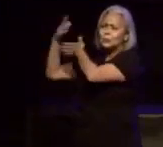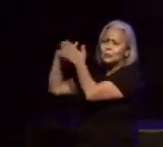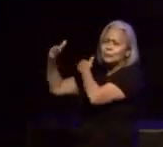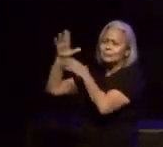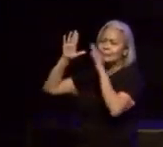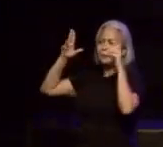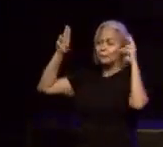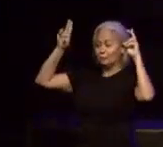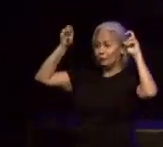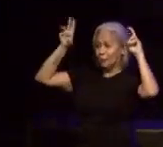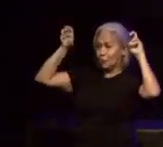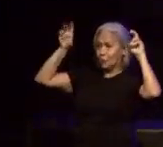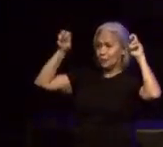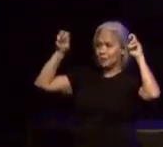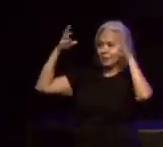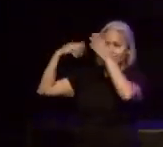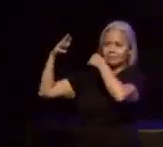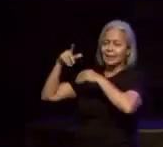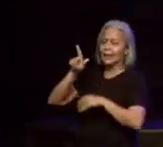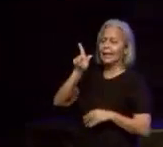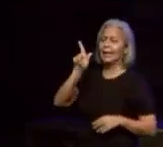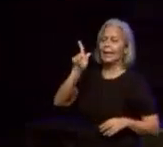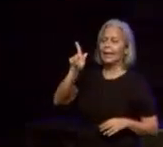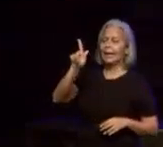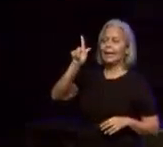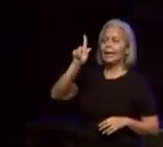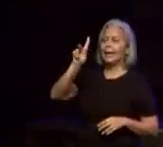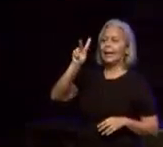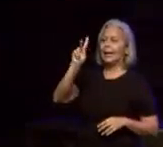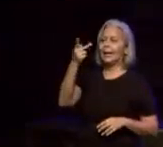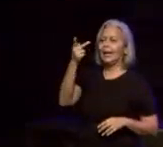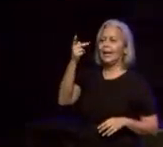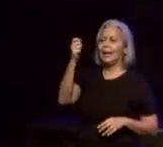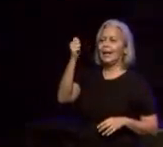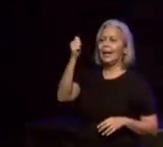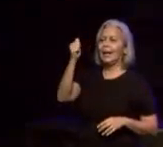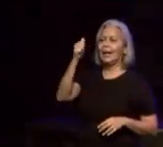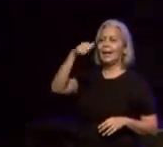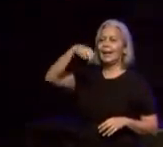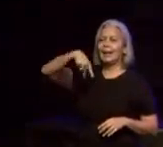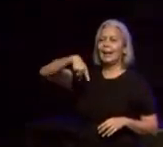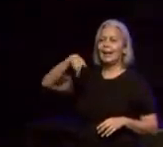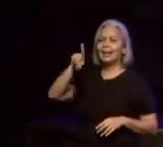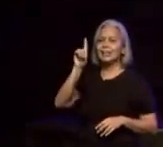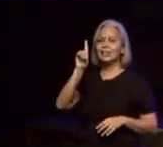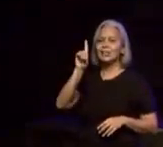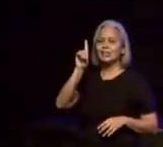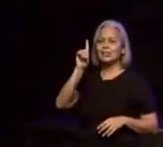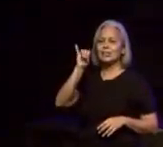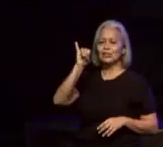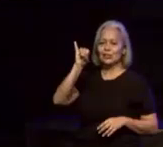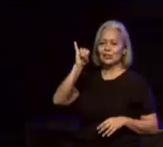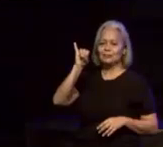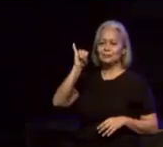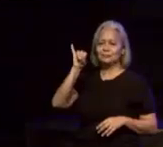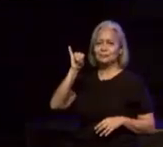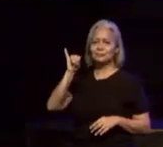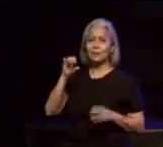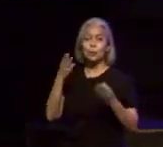Gandhi. Gandhi, uma figura de um potencial absurdo,